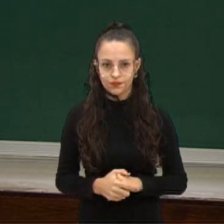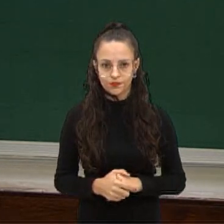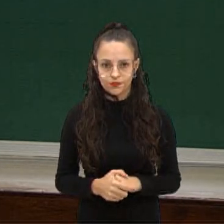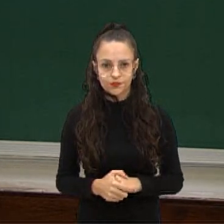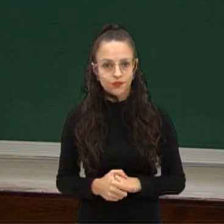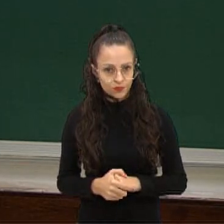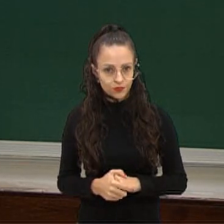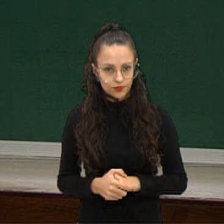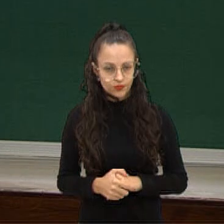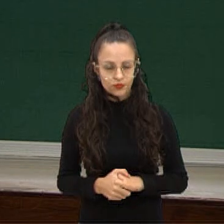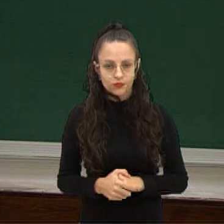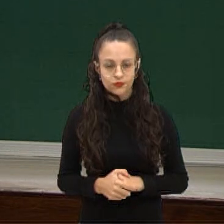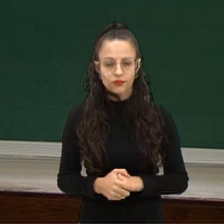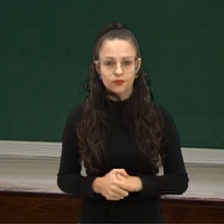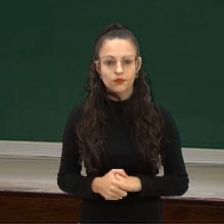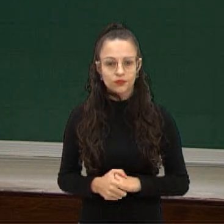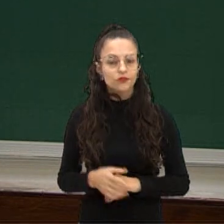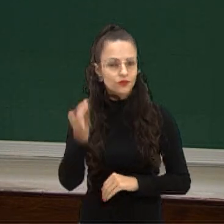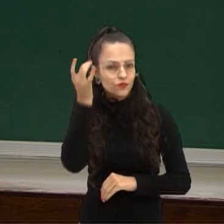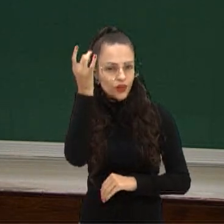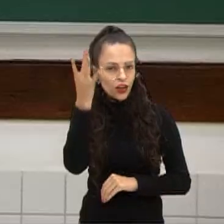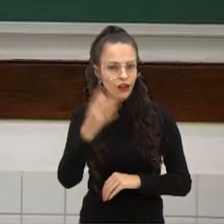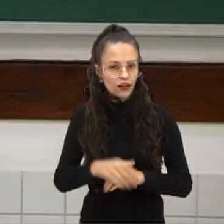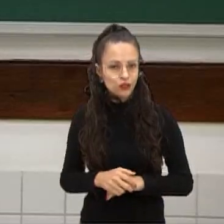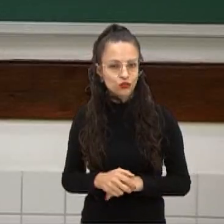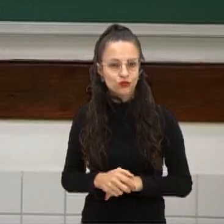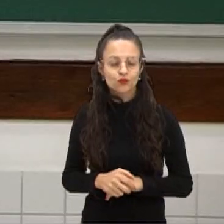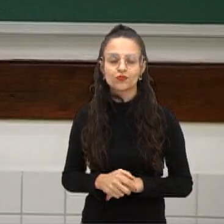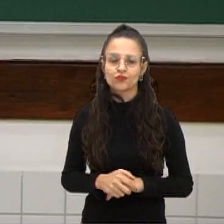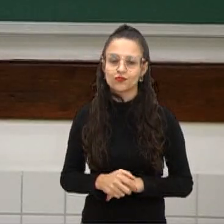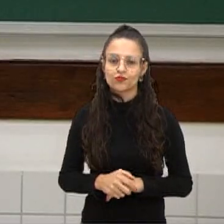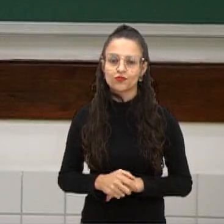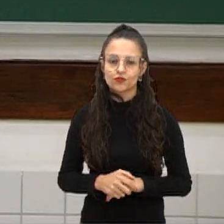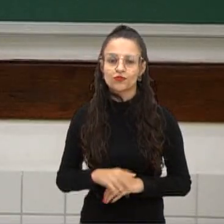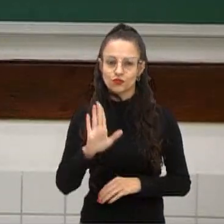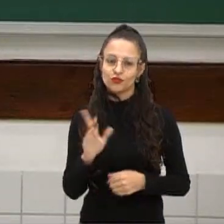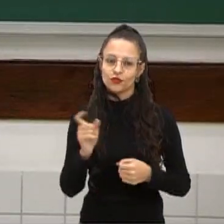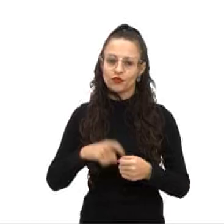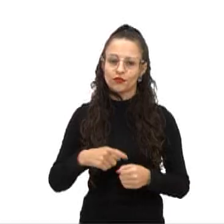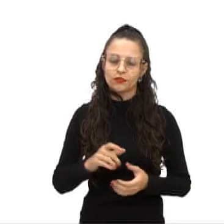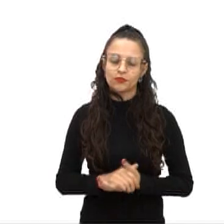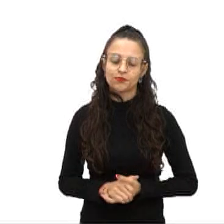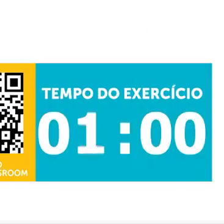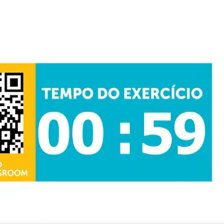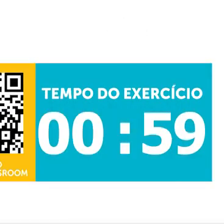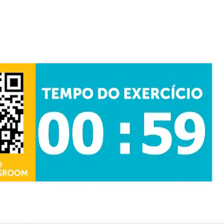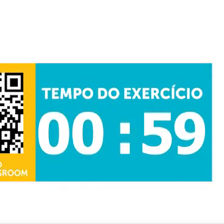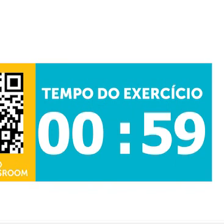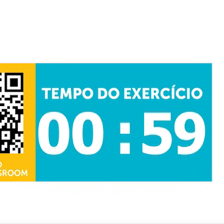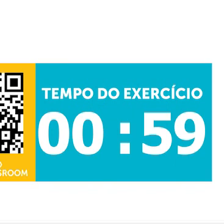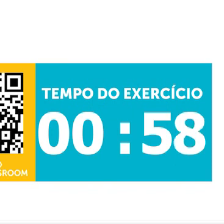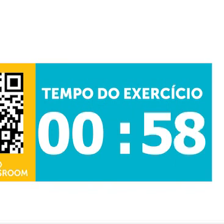ou o deambulatório? Essa é fácil, tem até uma pegadinha bem fácil para você. A gente já volta.